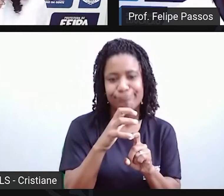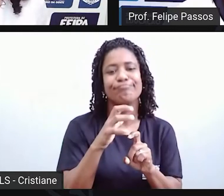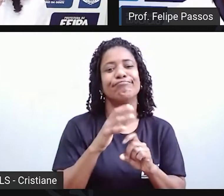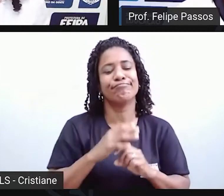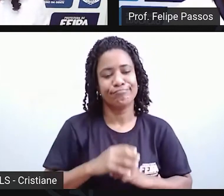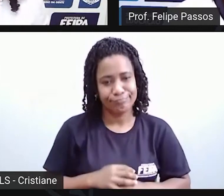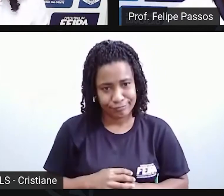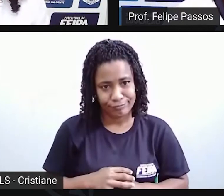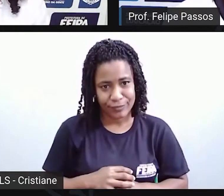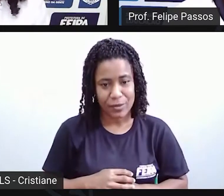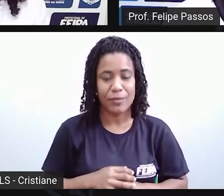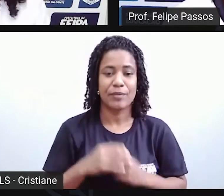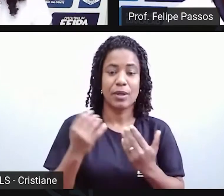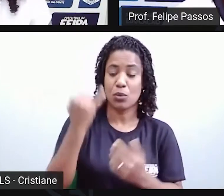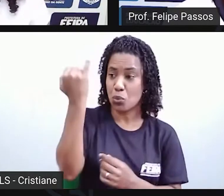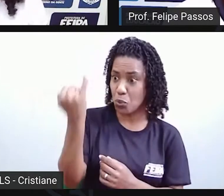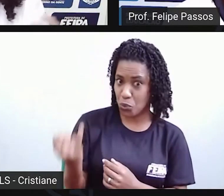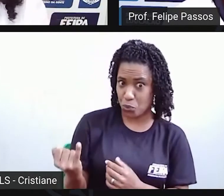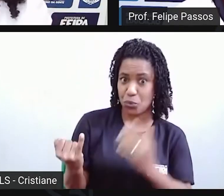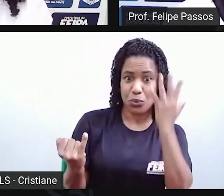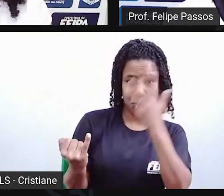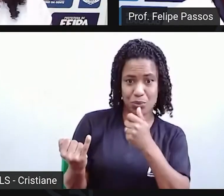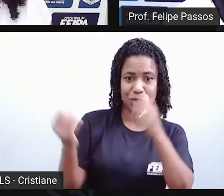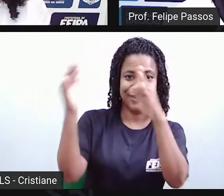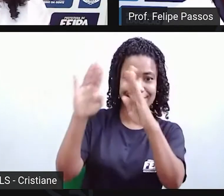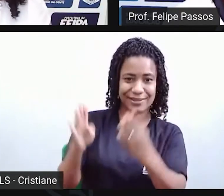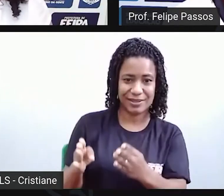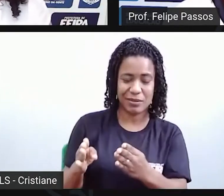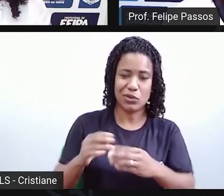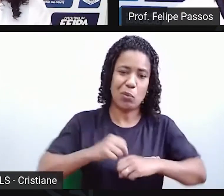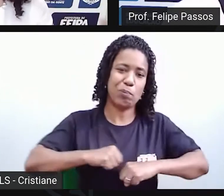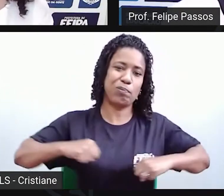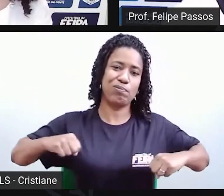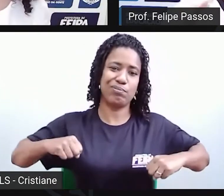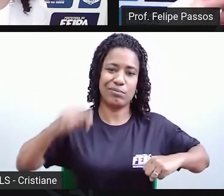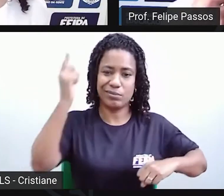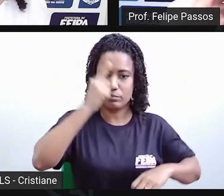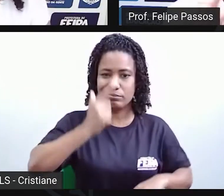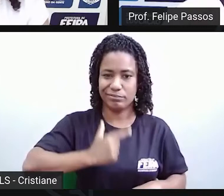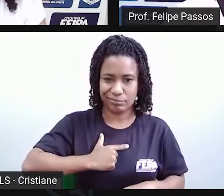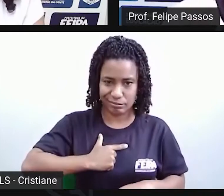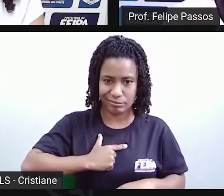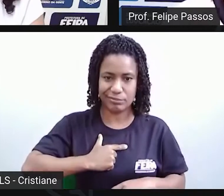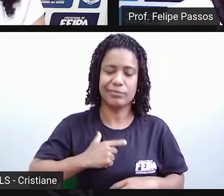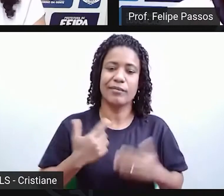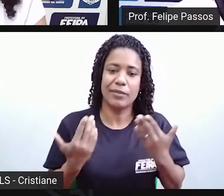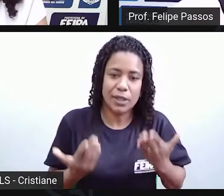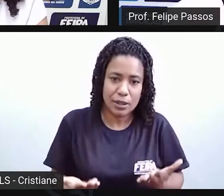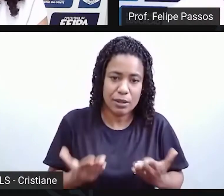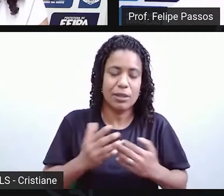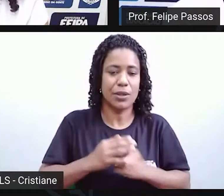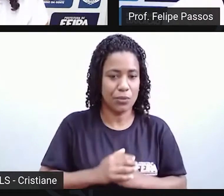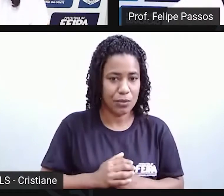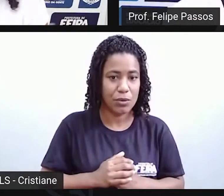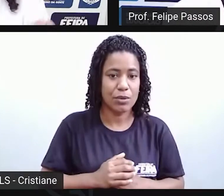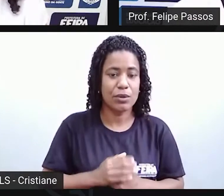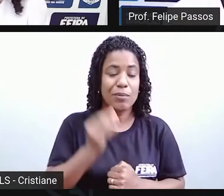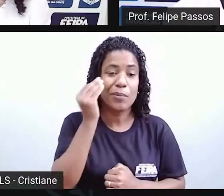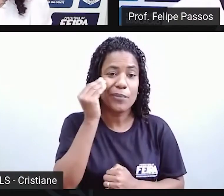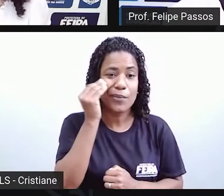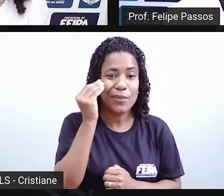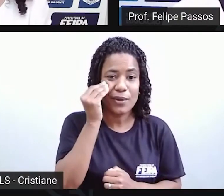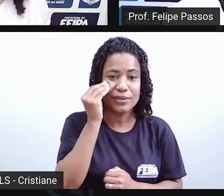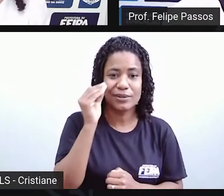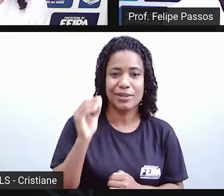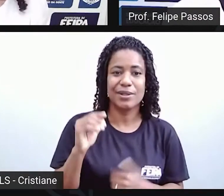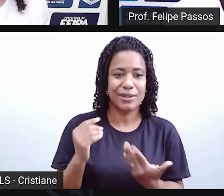necessariamente. Tudo isso faz parte da repercussão das nossas práticas no mundo real. Então, no mundo